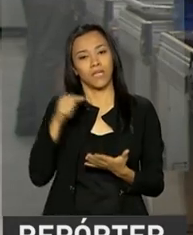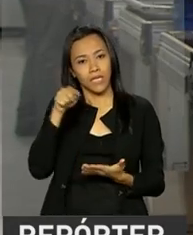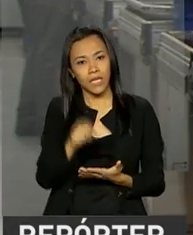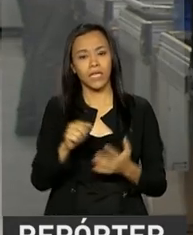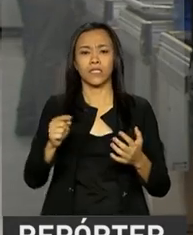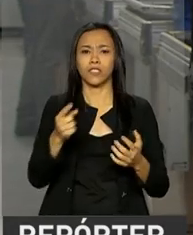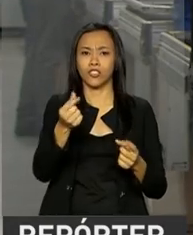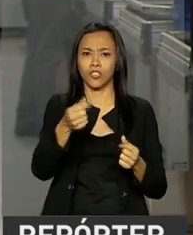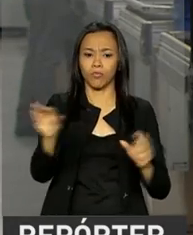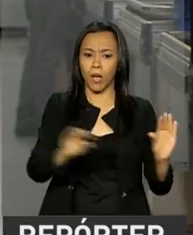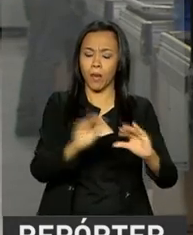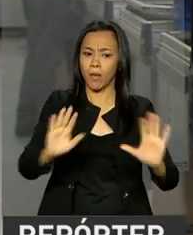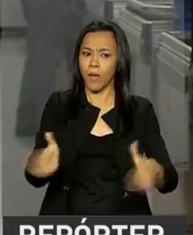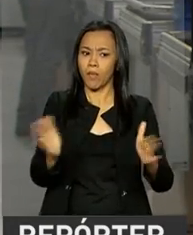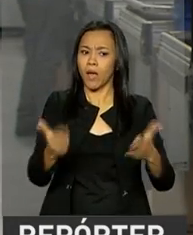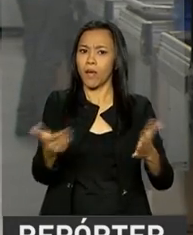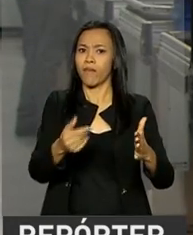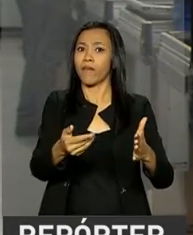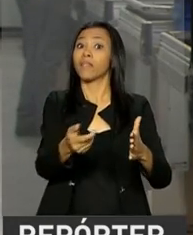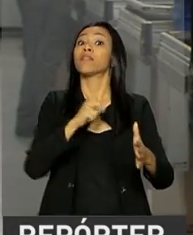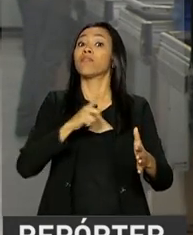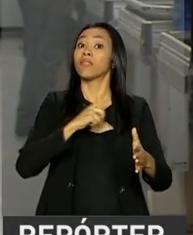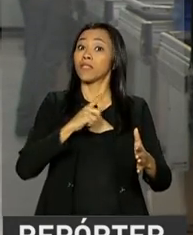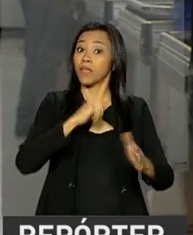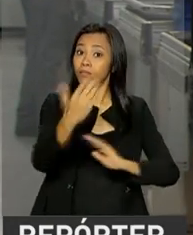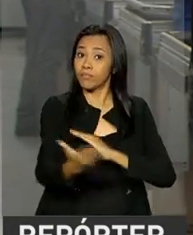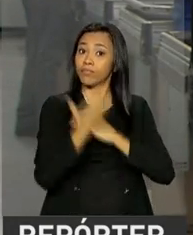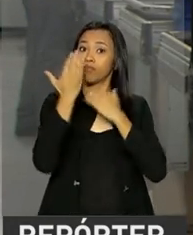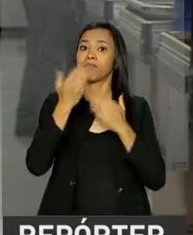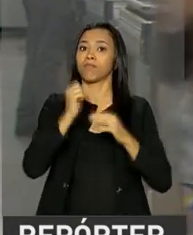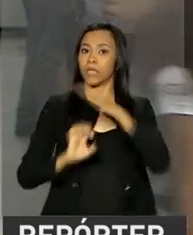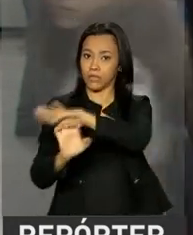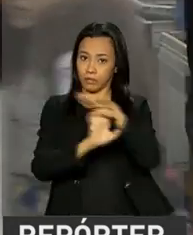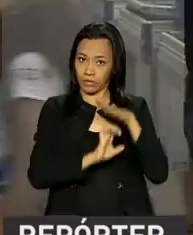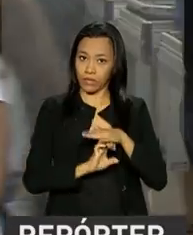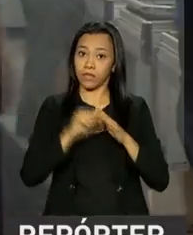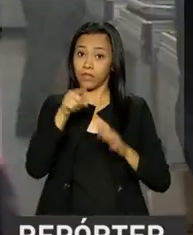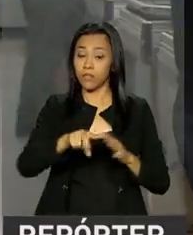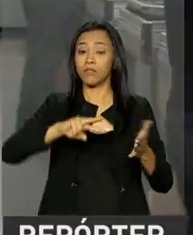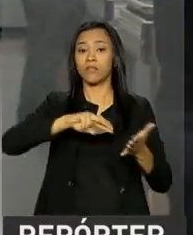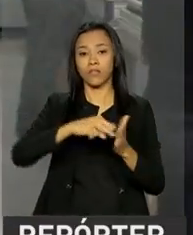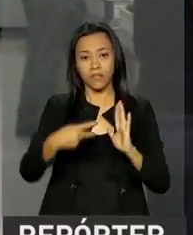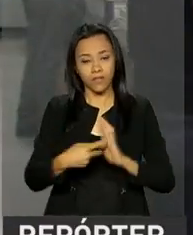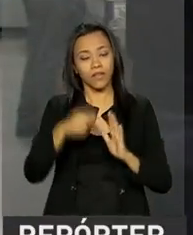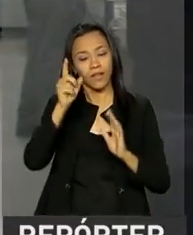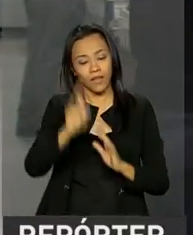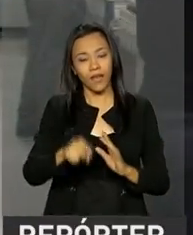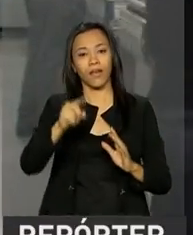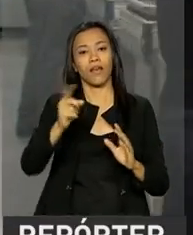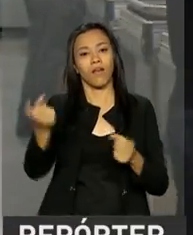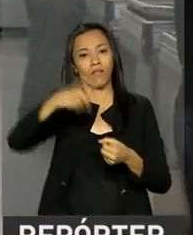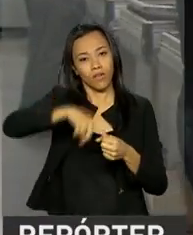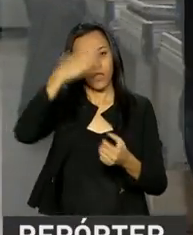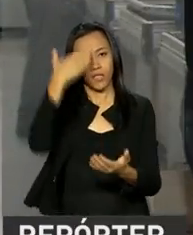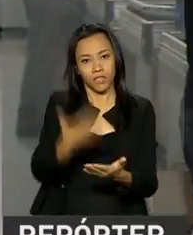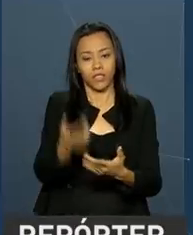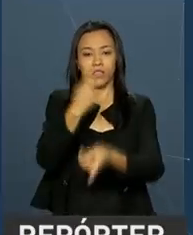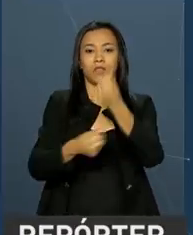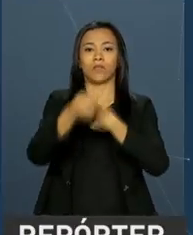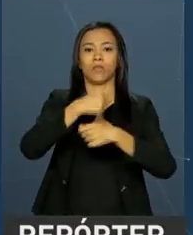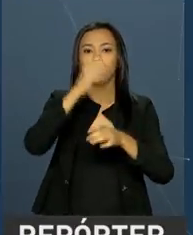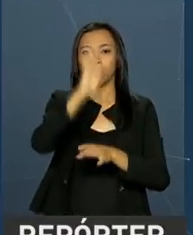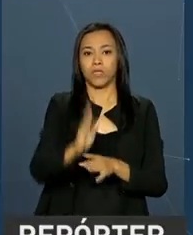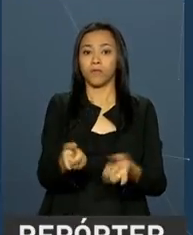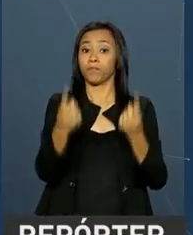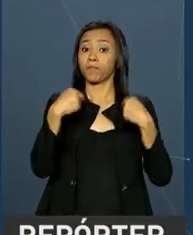esses investimentos vão ter um resultado e os índices revelam a retomada da credibilidade da economia brasileira